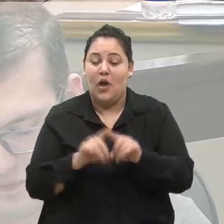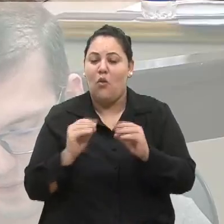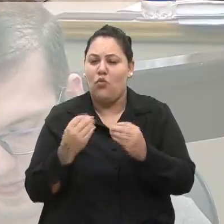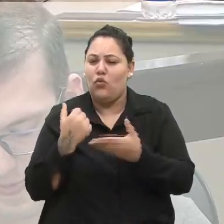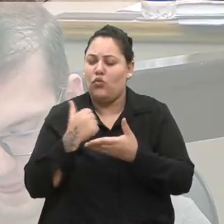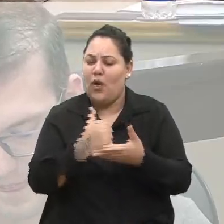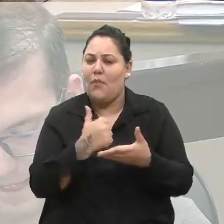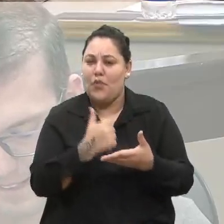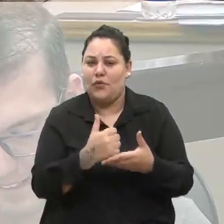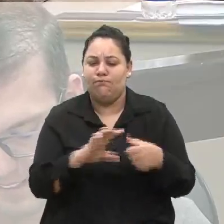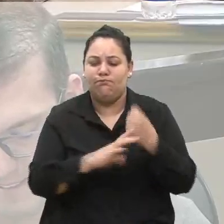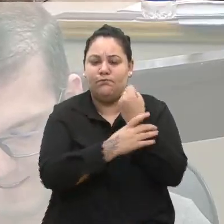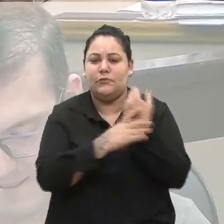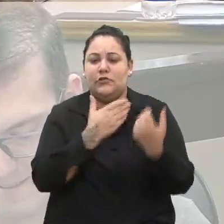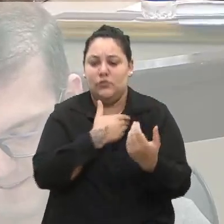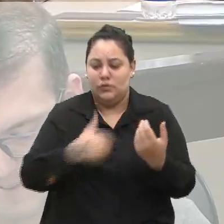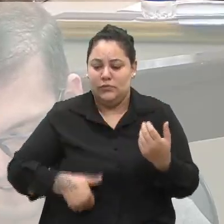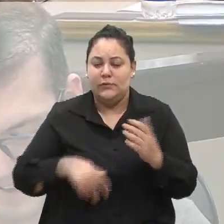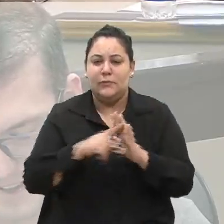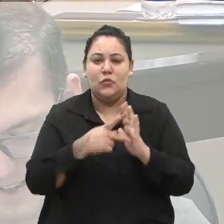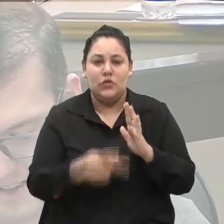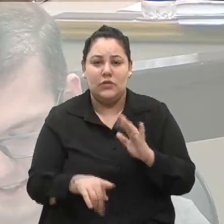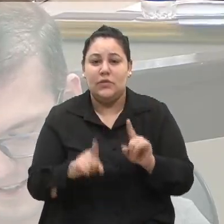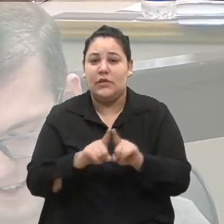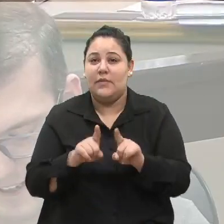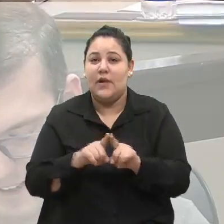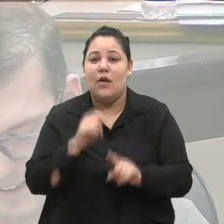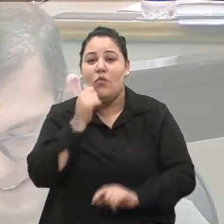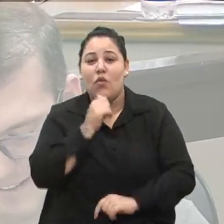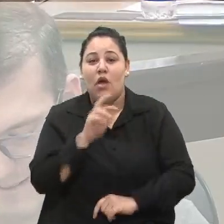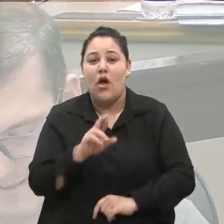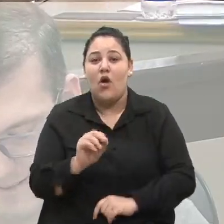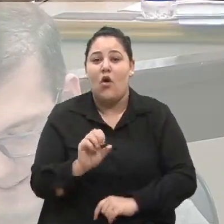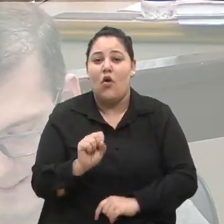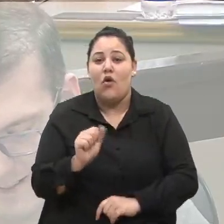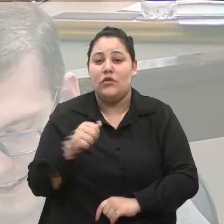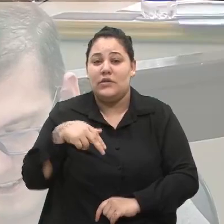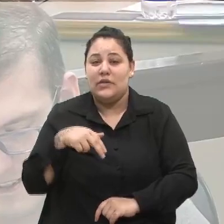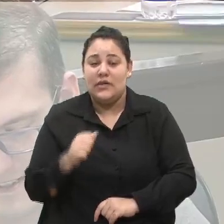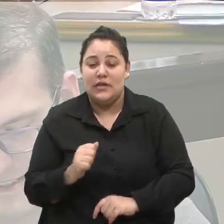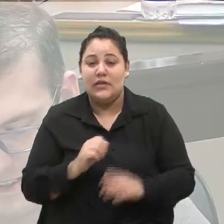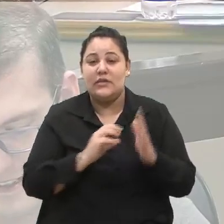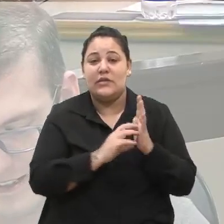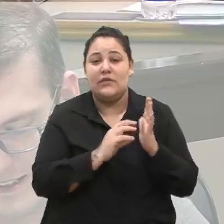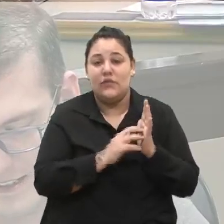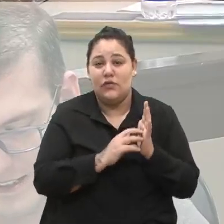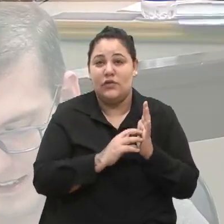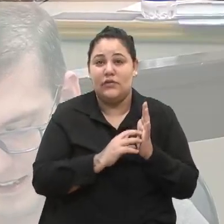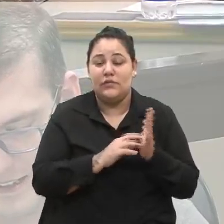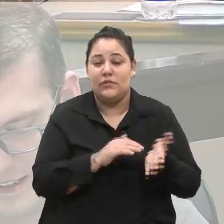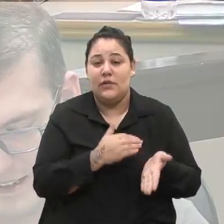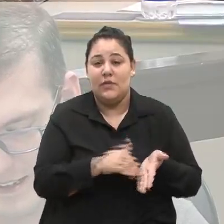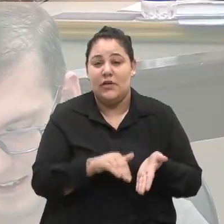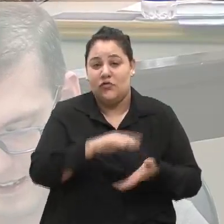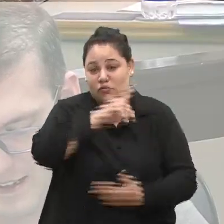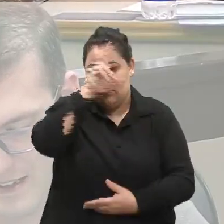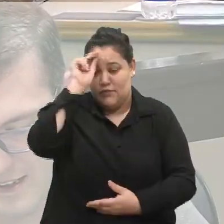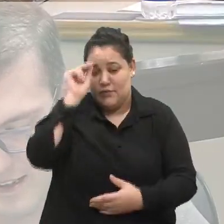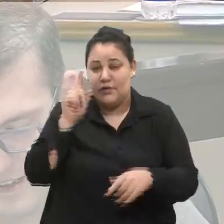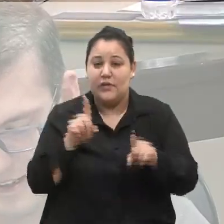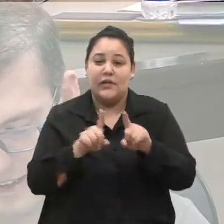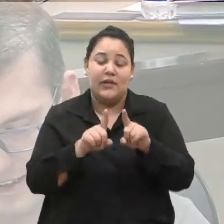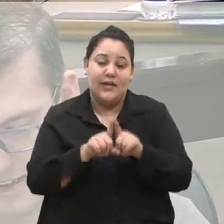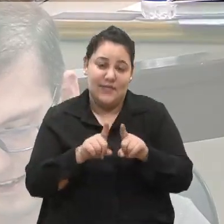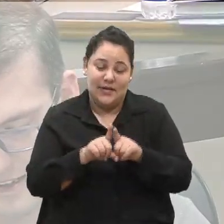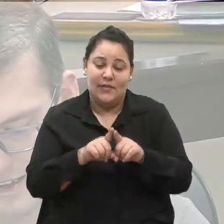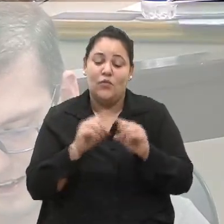segurança pública do nosso município, e a senhora Rosana Bis, servidora do gabinete do prefeito, quem muito contribuiu também